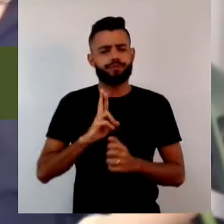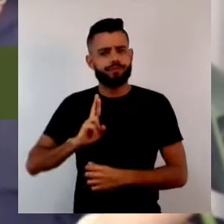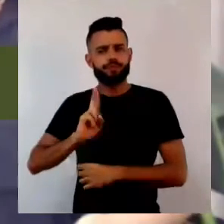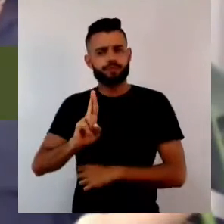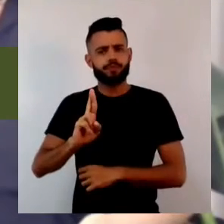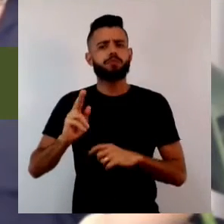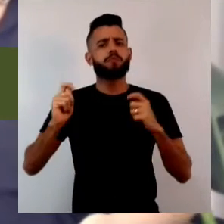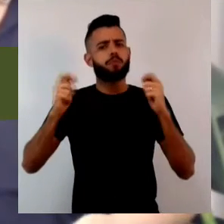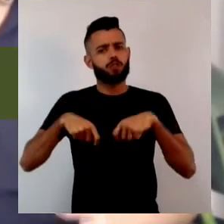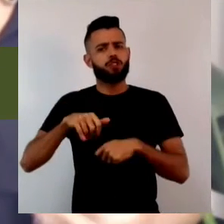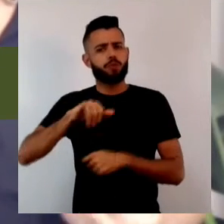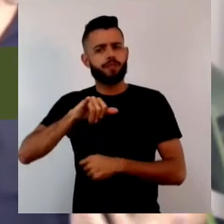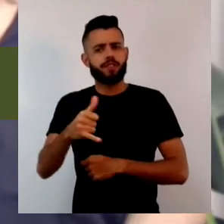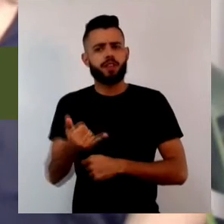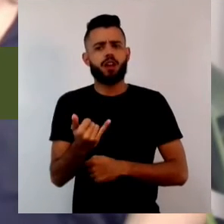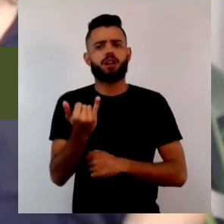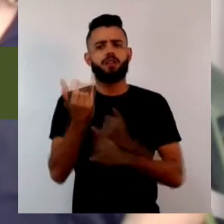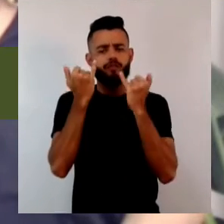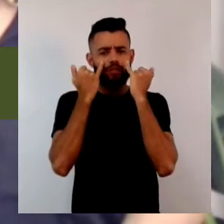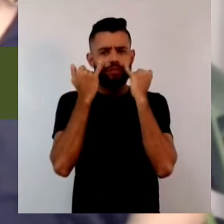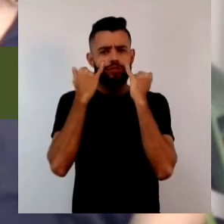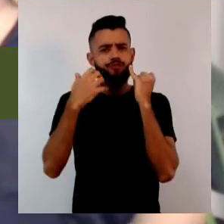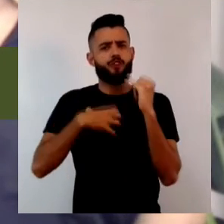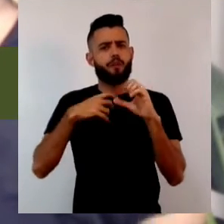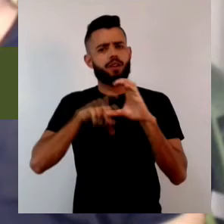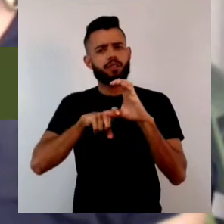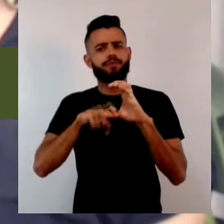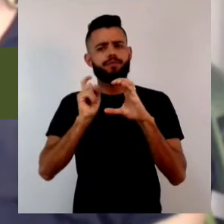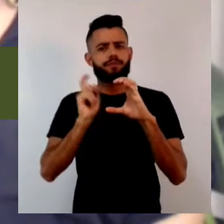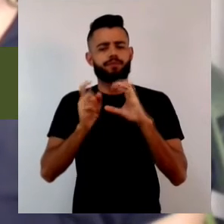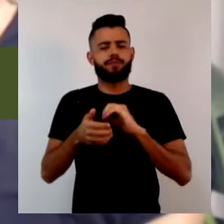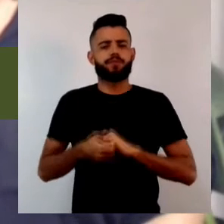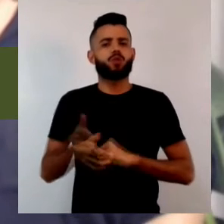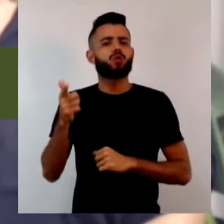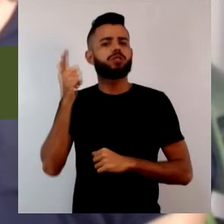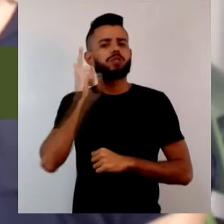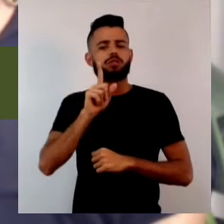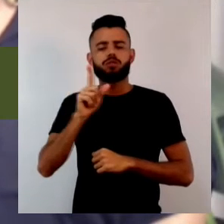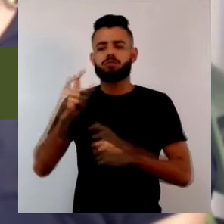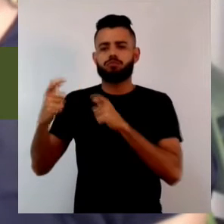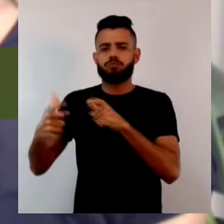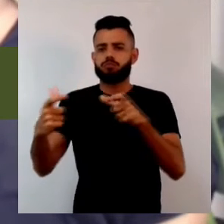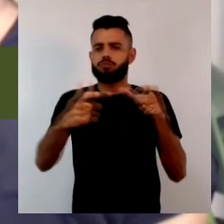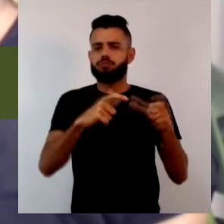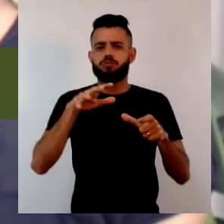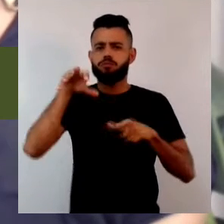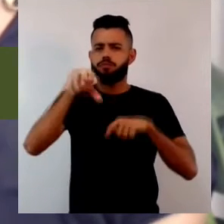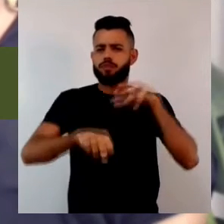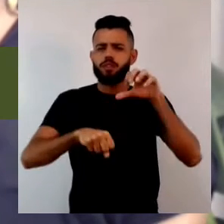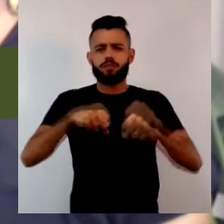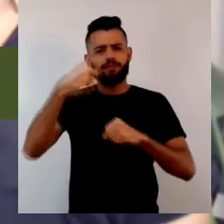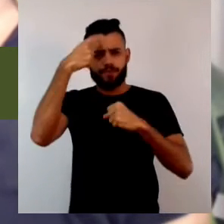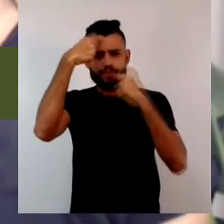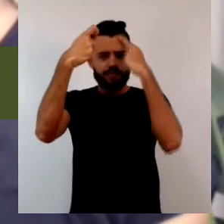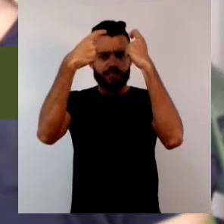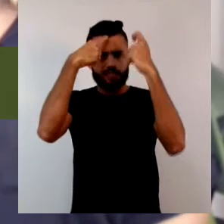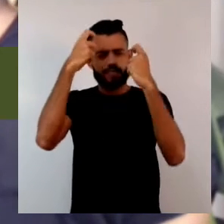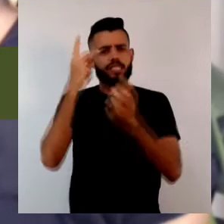forma emancipadora, conquistando espaços intelectuais e criativos, onde sempre foram excluídos